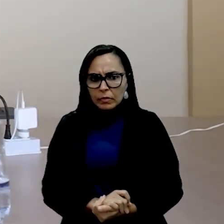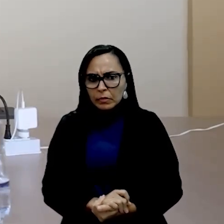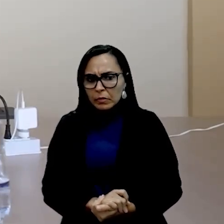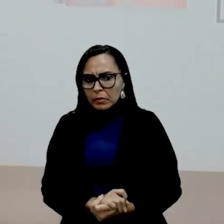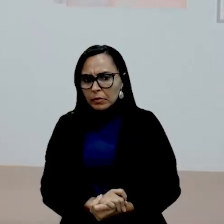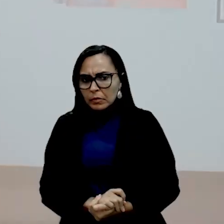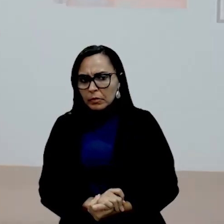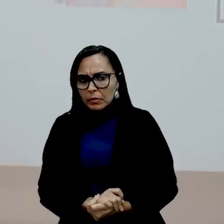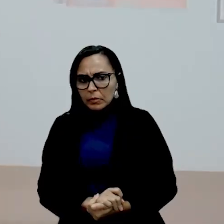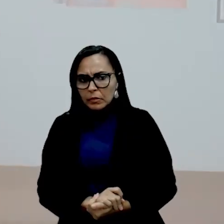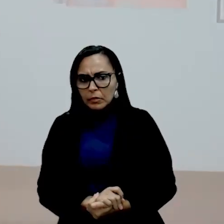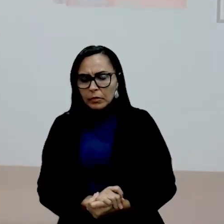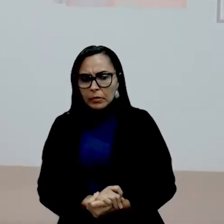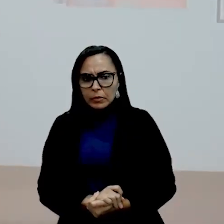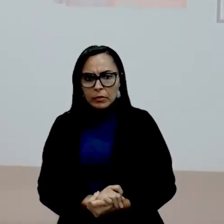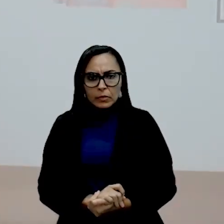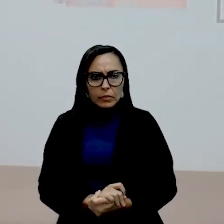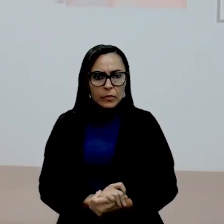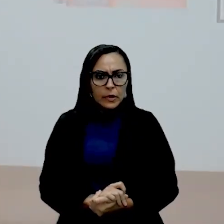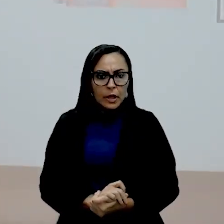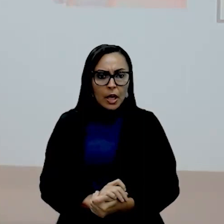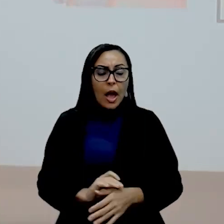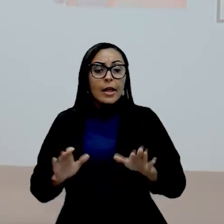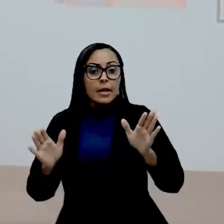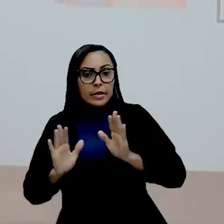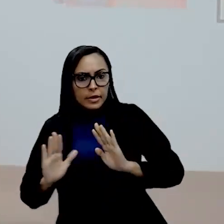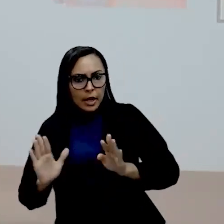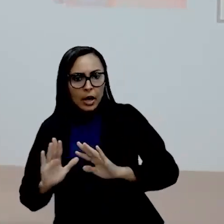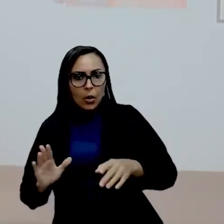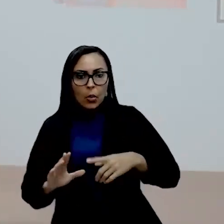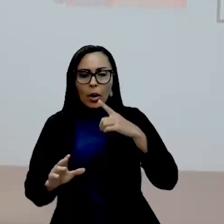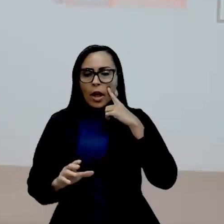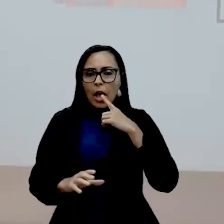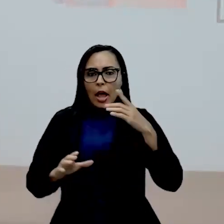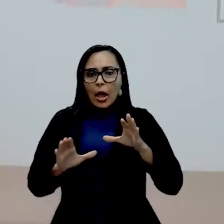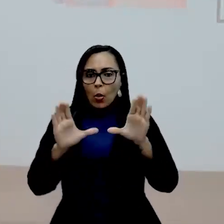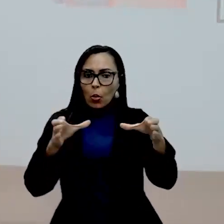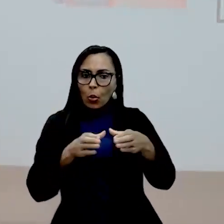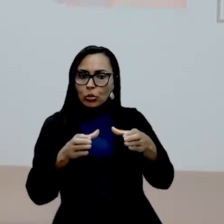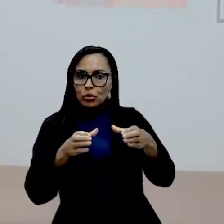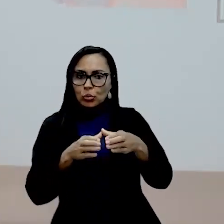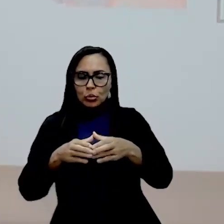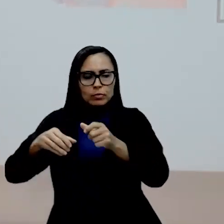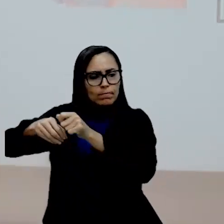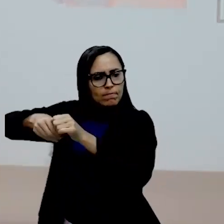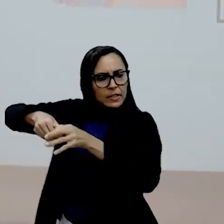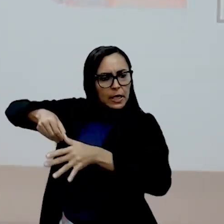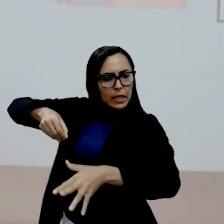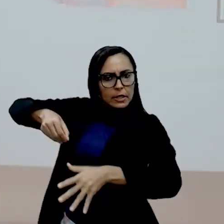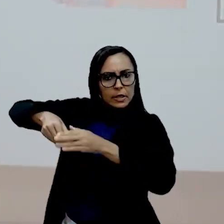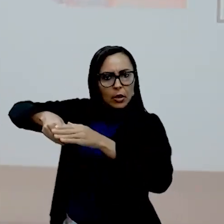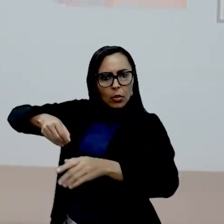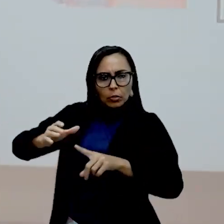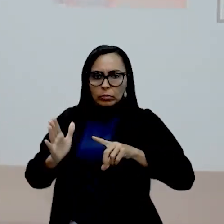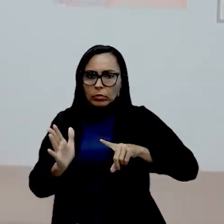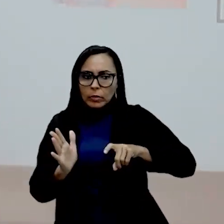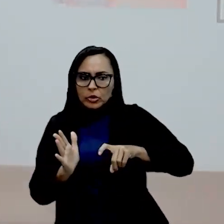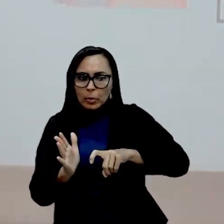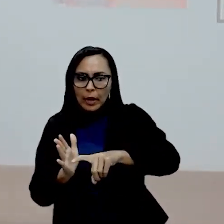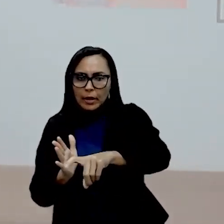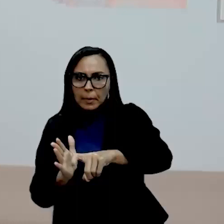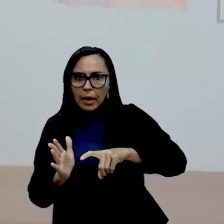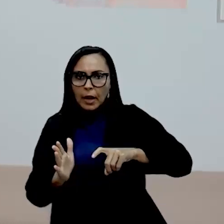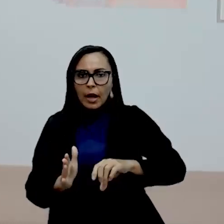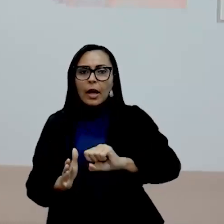neutraliza isso? Isso. Não, é o esperma, né? É um conjunto de secreções. É o esperma. É o esperma, né? É um muco. É um conjunto